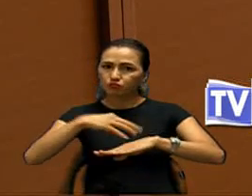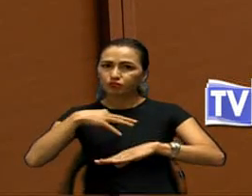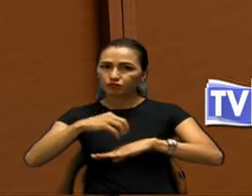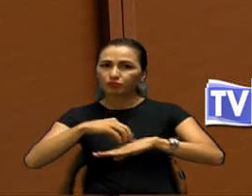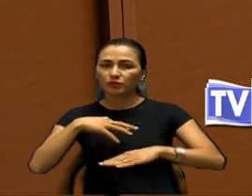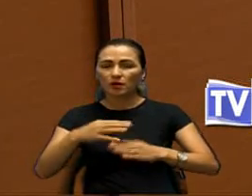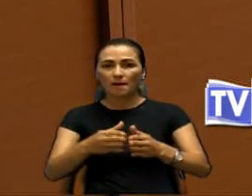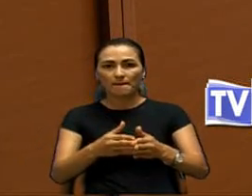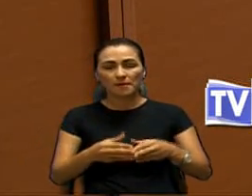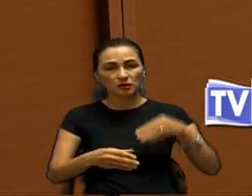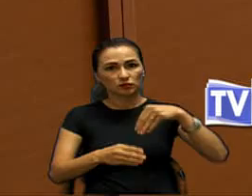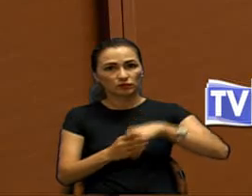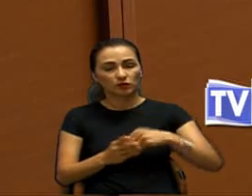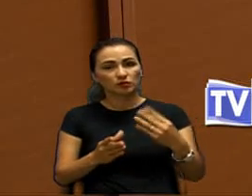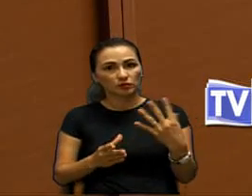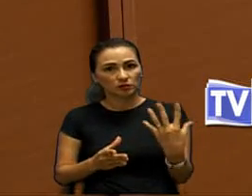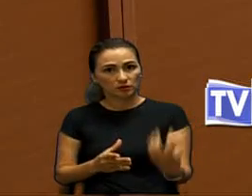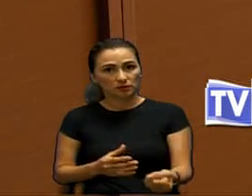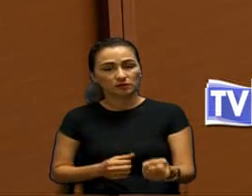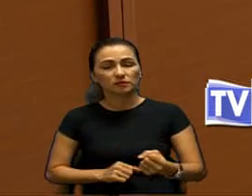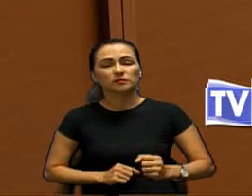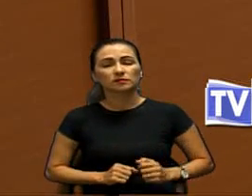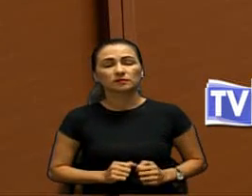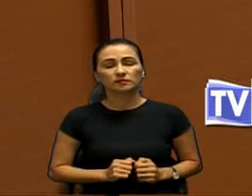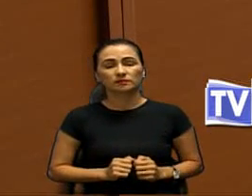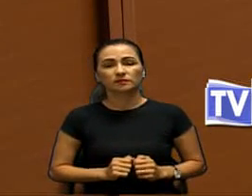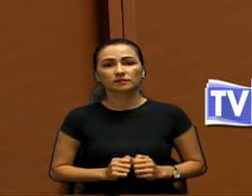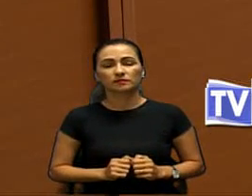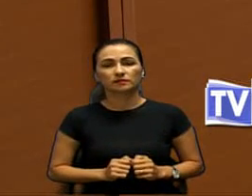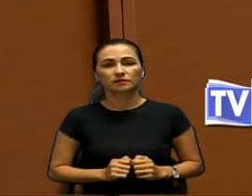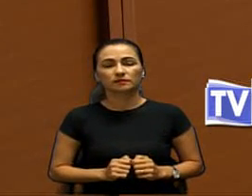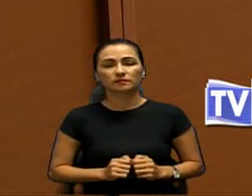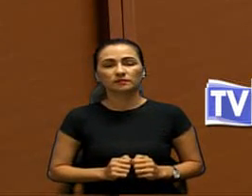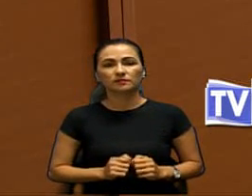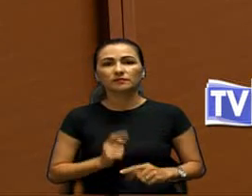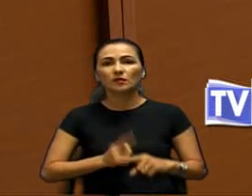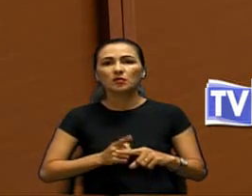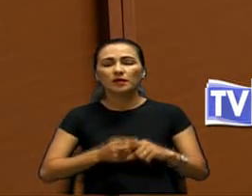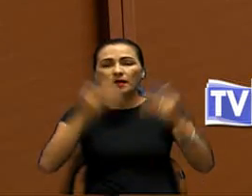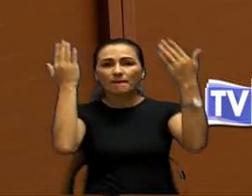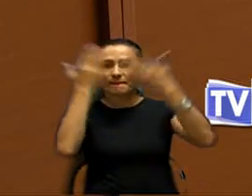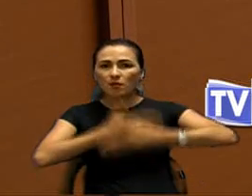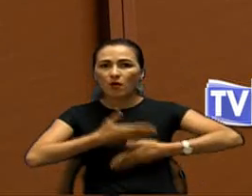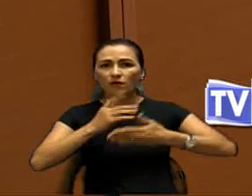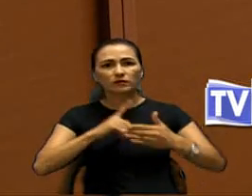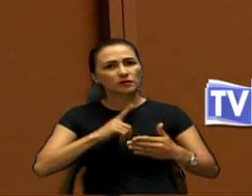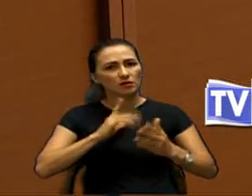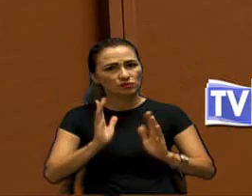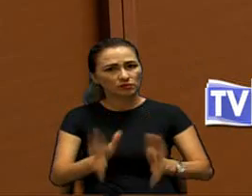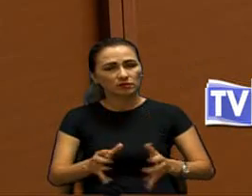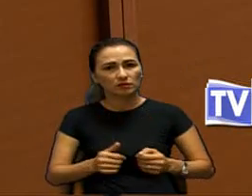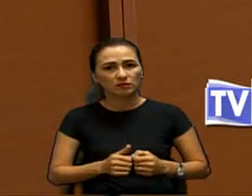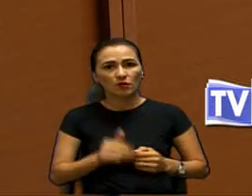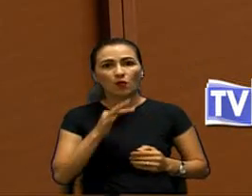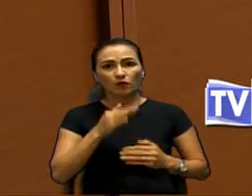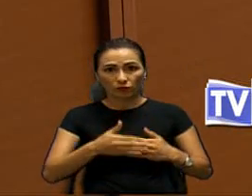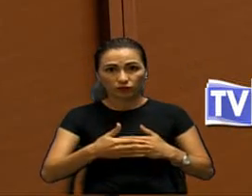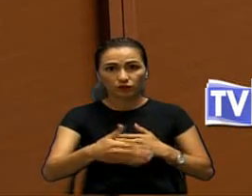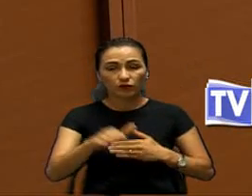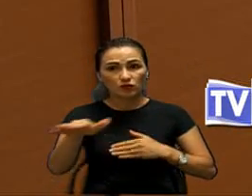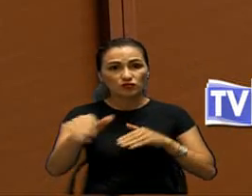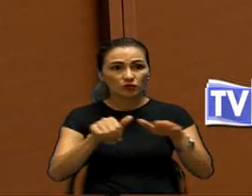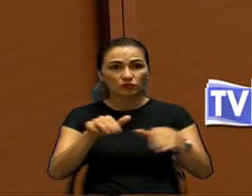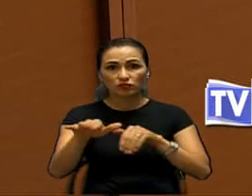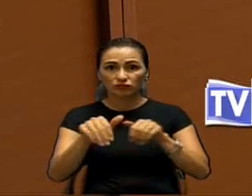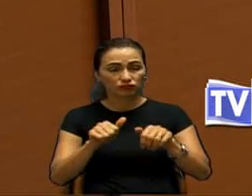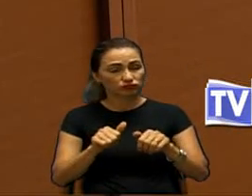Eu peço o voto favorável, até porque já fizeram até as provas, né, Yara? já serão chamados agora, e